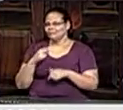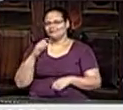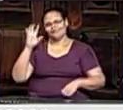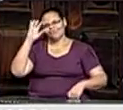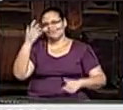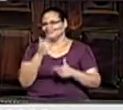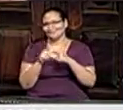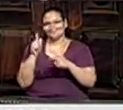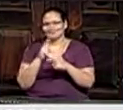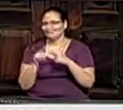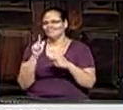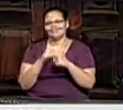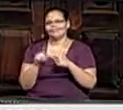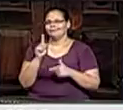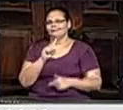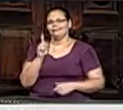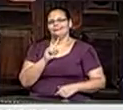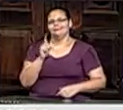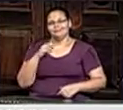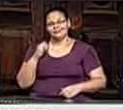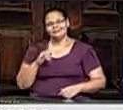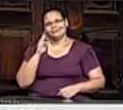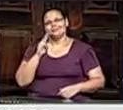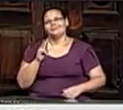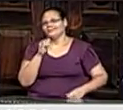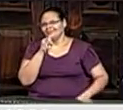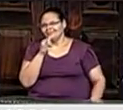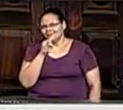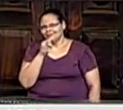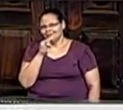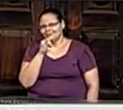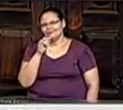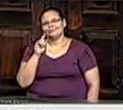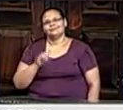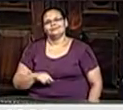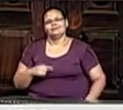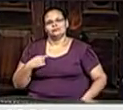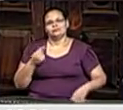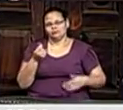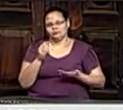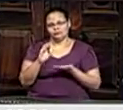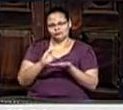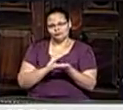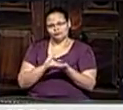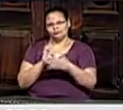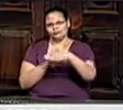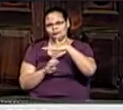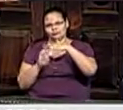problema. Quando a organização social não recebe,